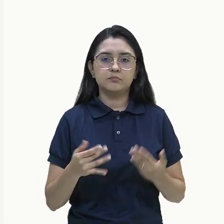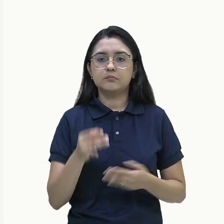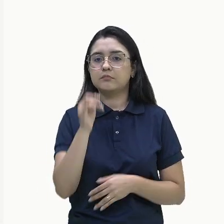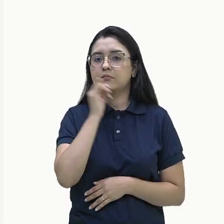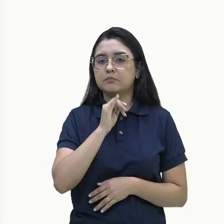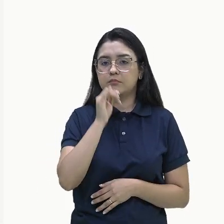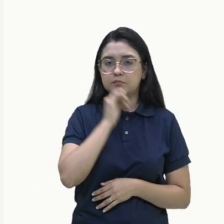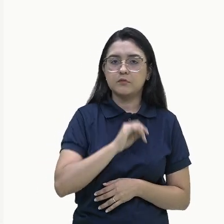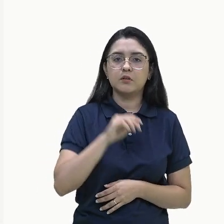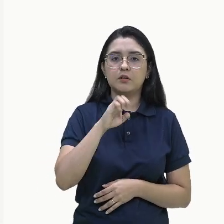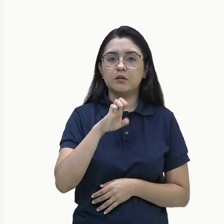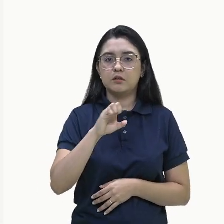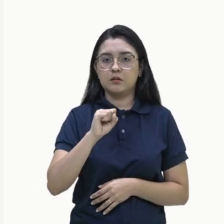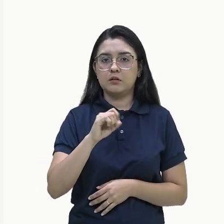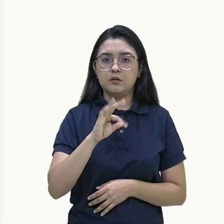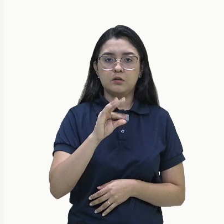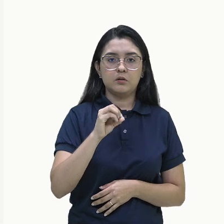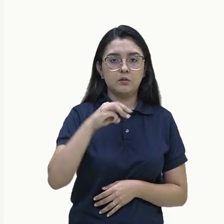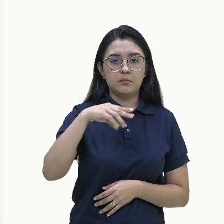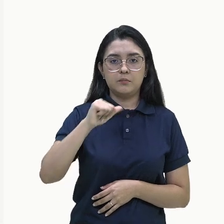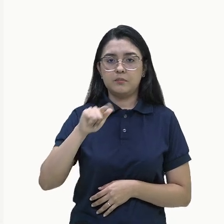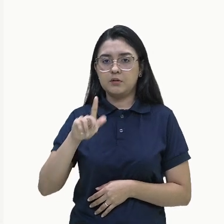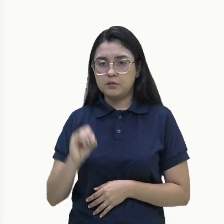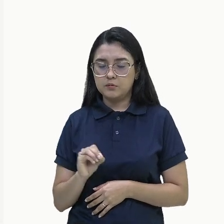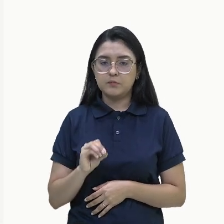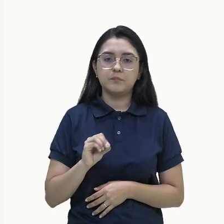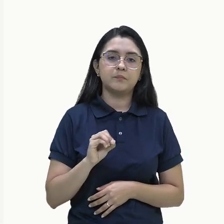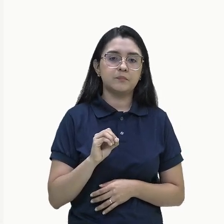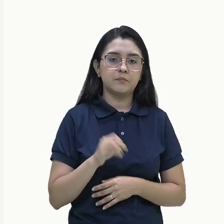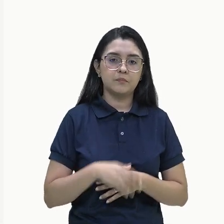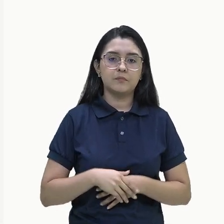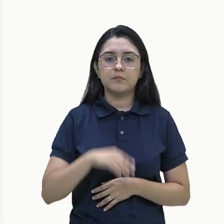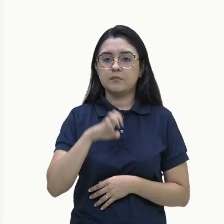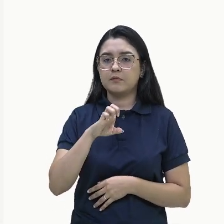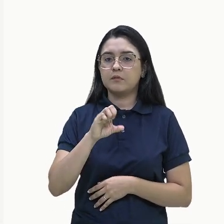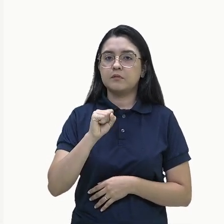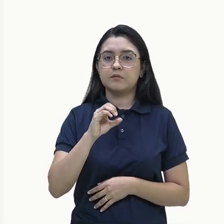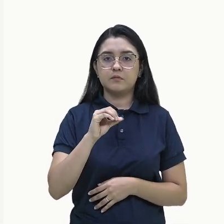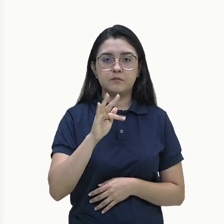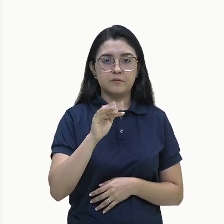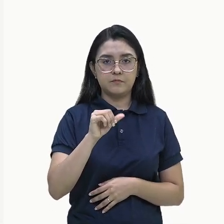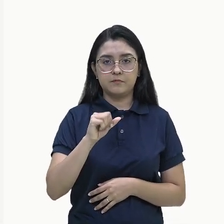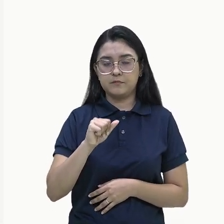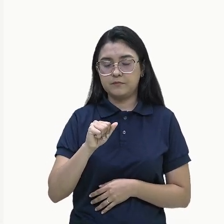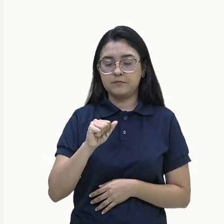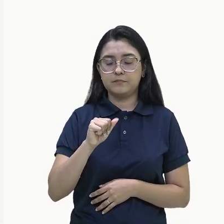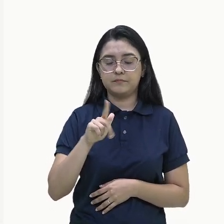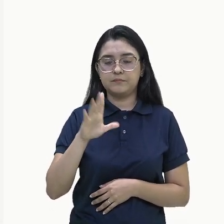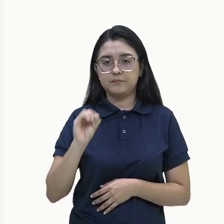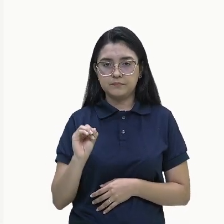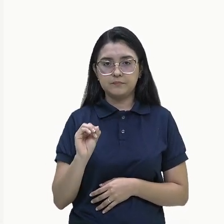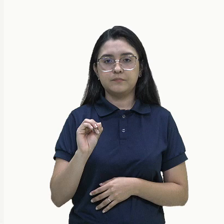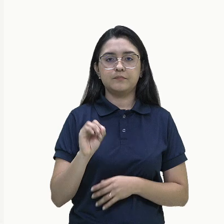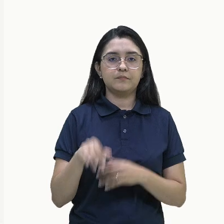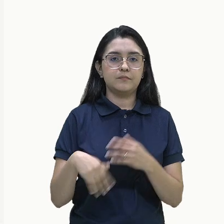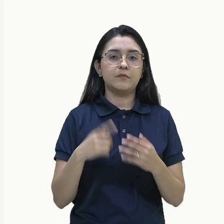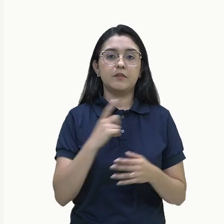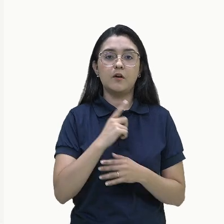esôfago, o estômago, o intestino delgado, intestino grosso, e ali ele vai